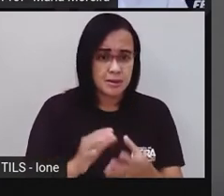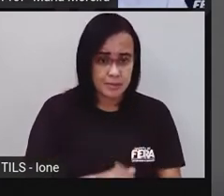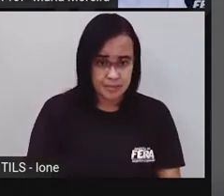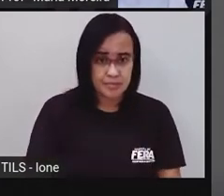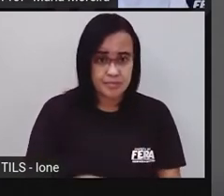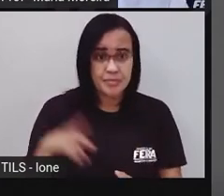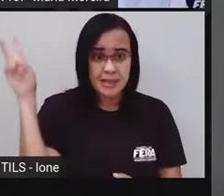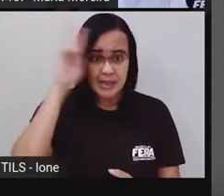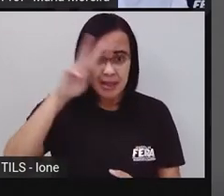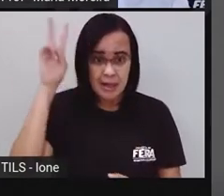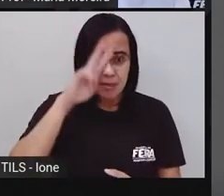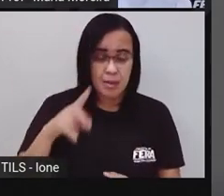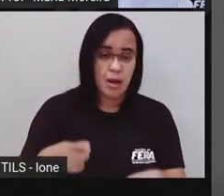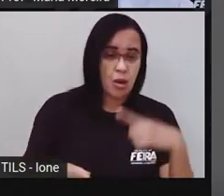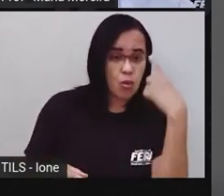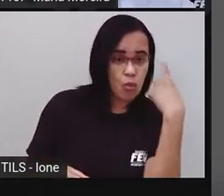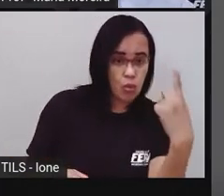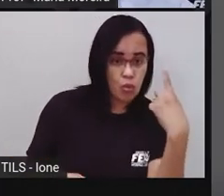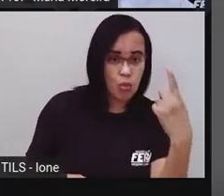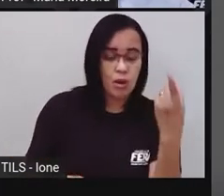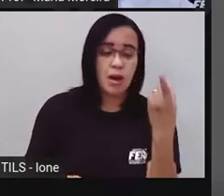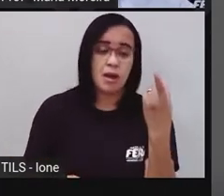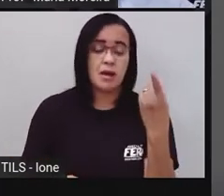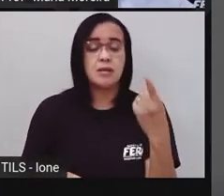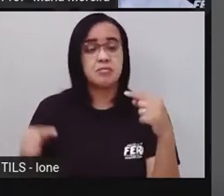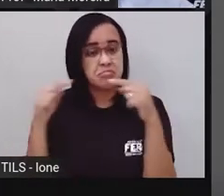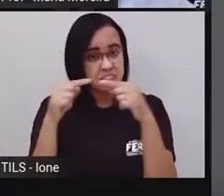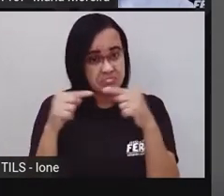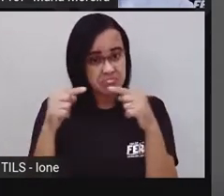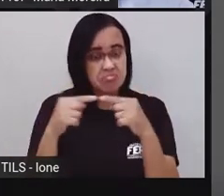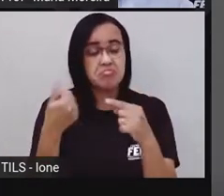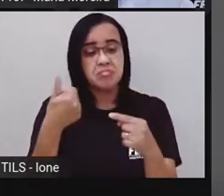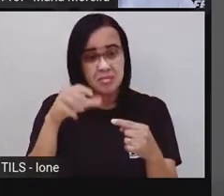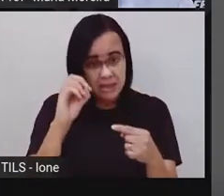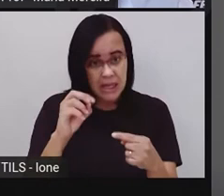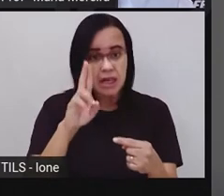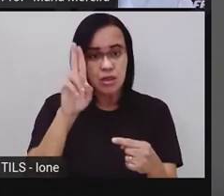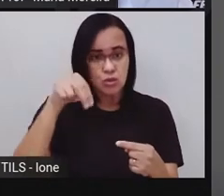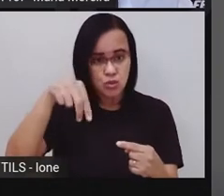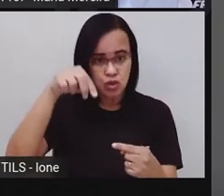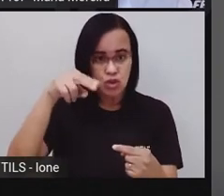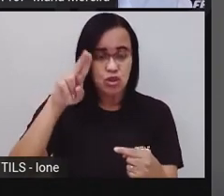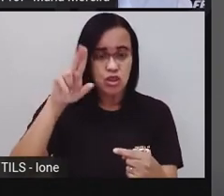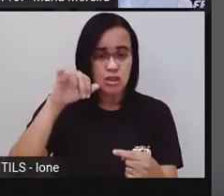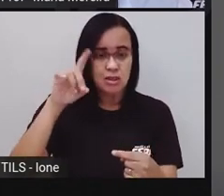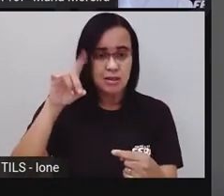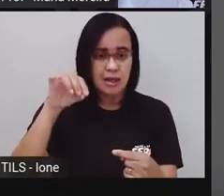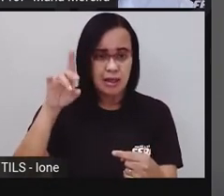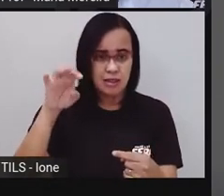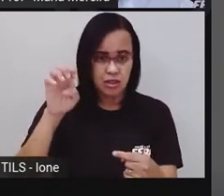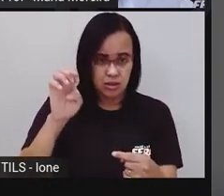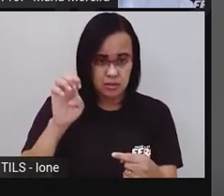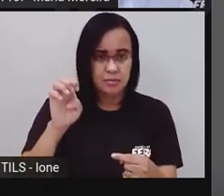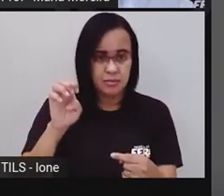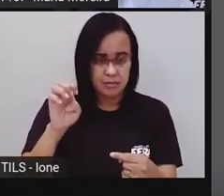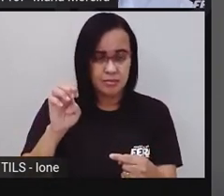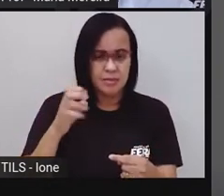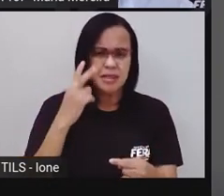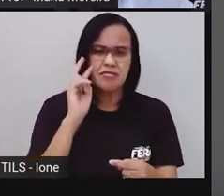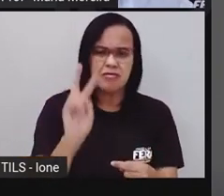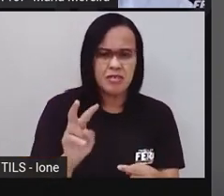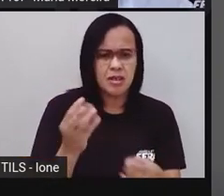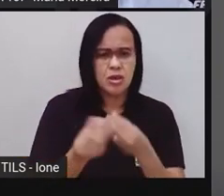é o que 10 unidades né então quantas vezes você faz isso aqui basta eu ver o seguinte Olha a